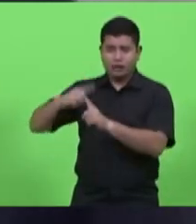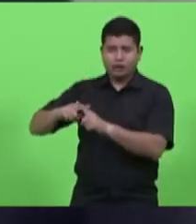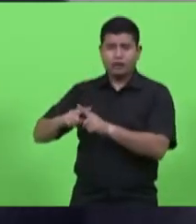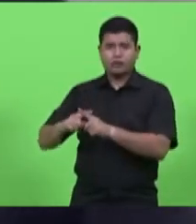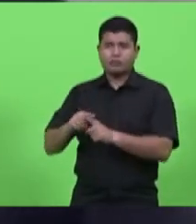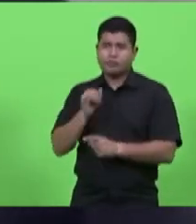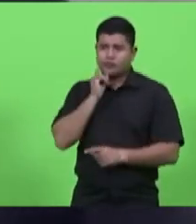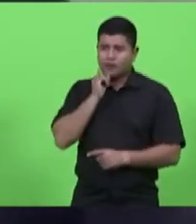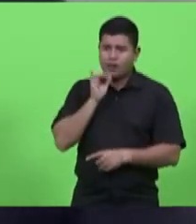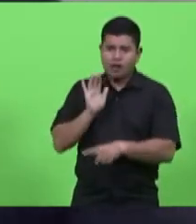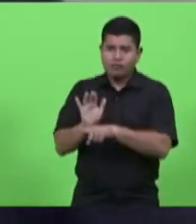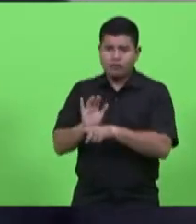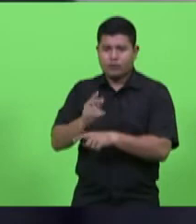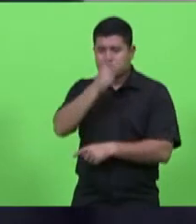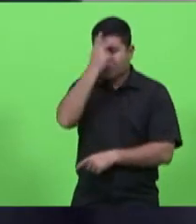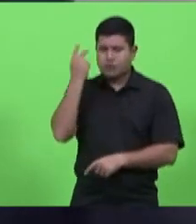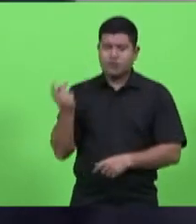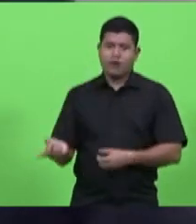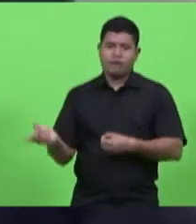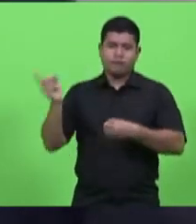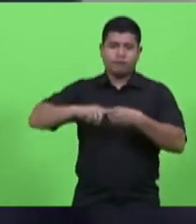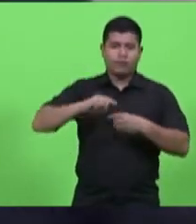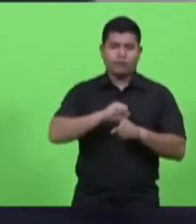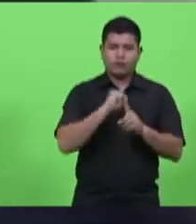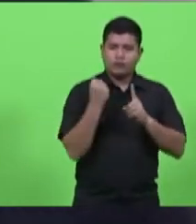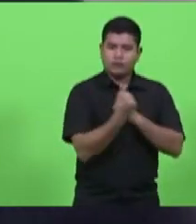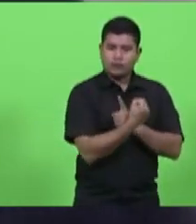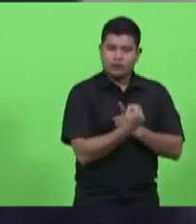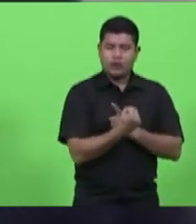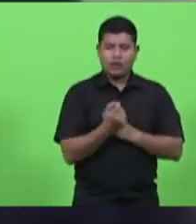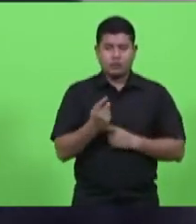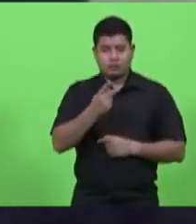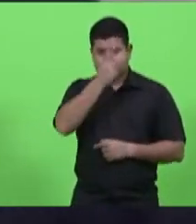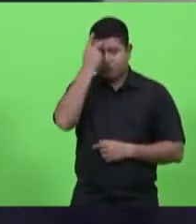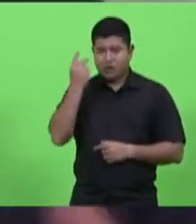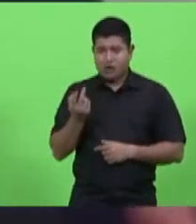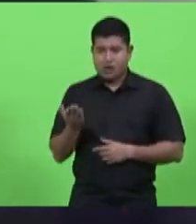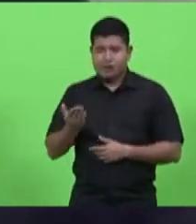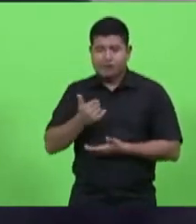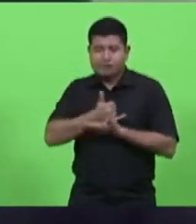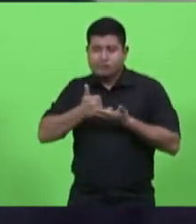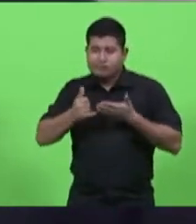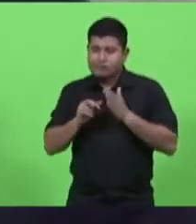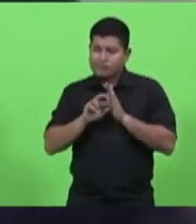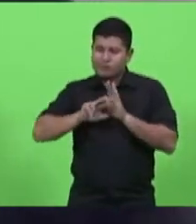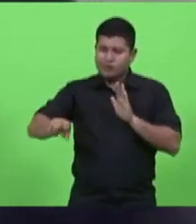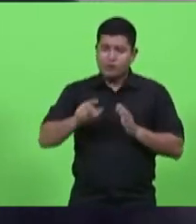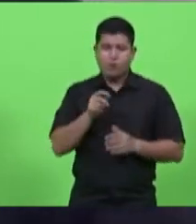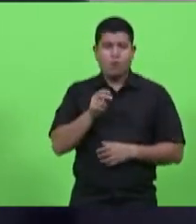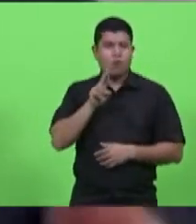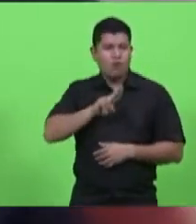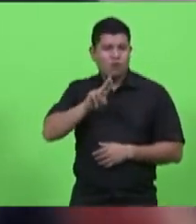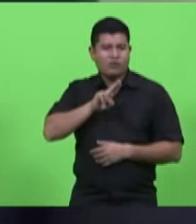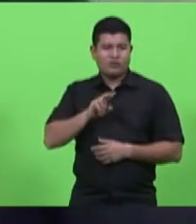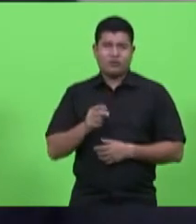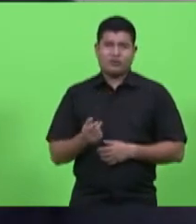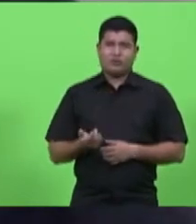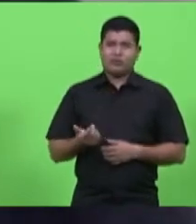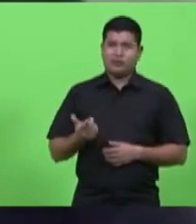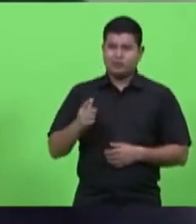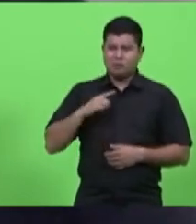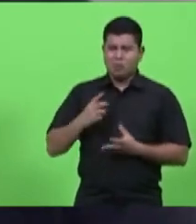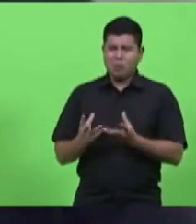tóxico dependente. Né? Nós temos um trabalho chamado A Última Pedra, que recupera centenas e milhares, trabalho do